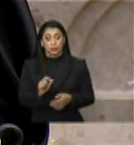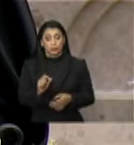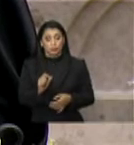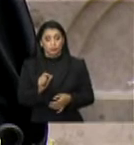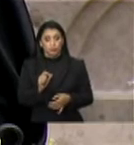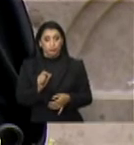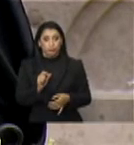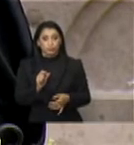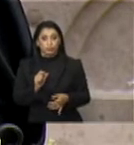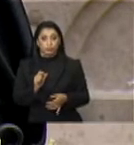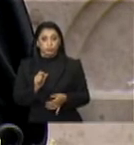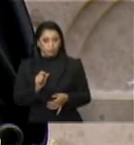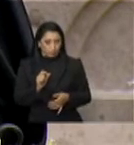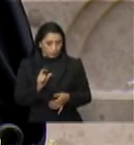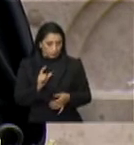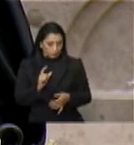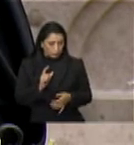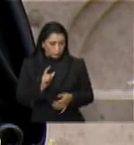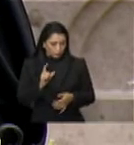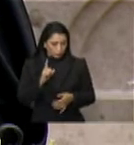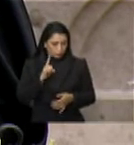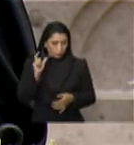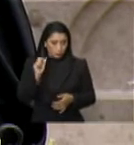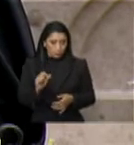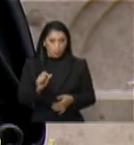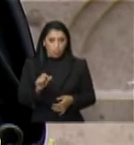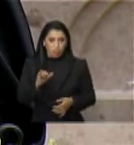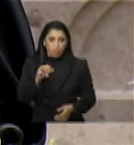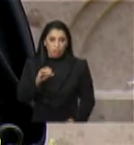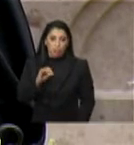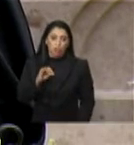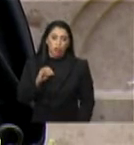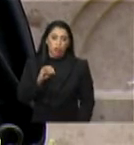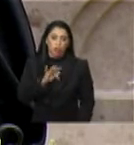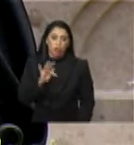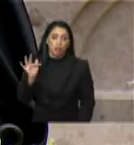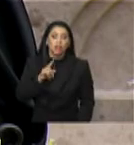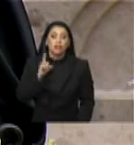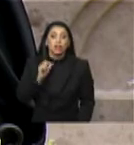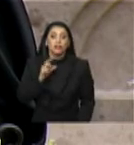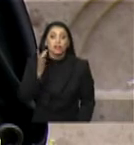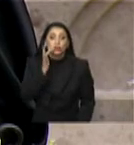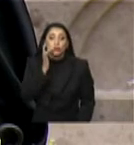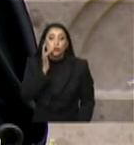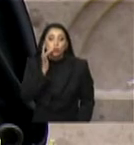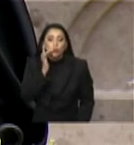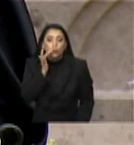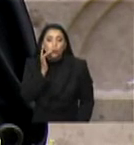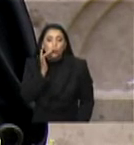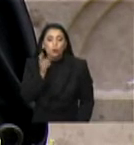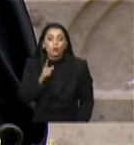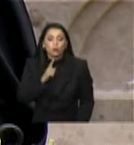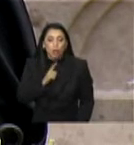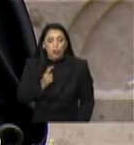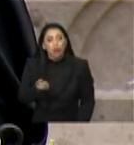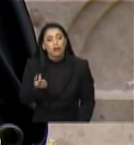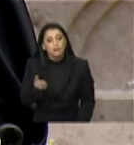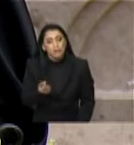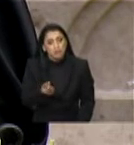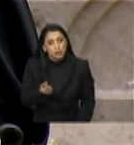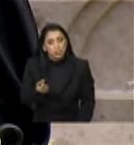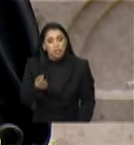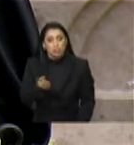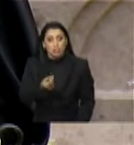verifique se tratasse de discussão sobre a incidência do IOF em operações nas quais o ouro figura com MA financeiro